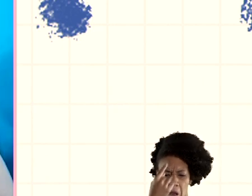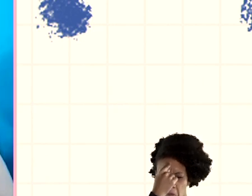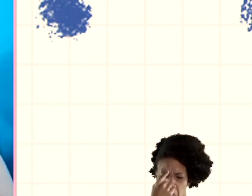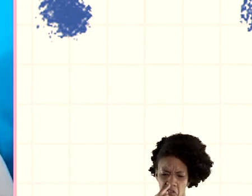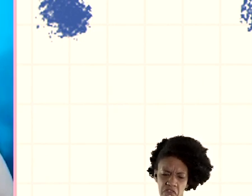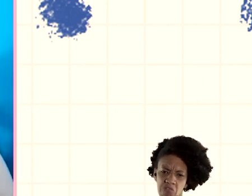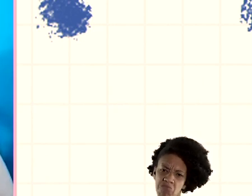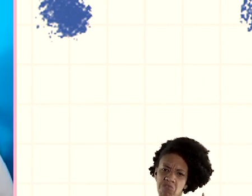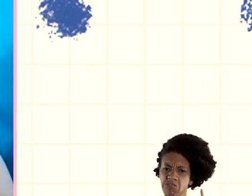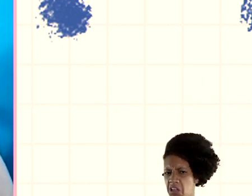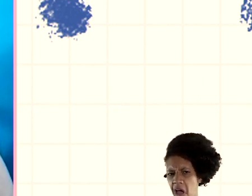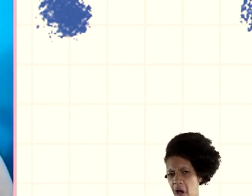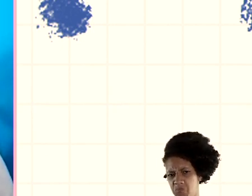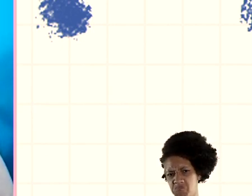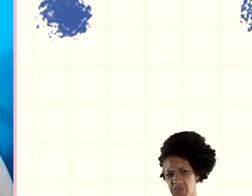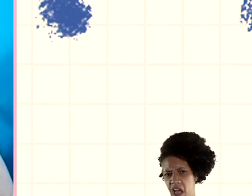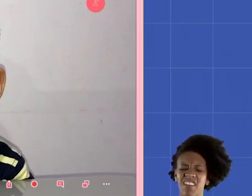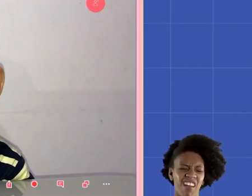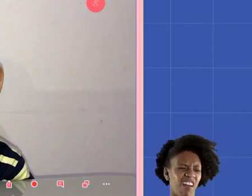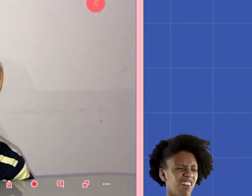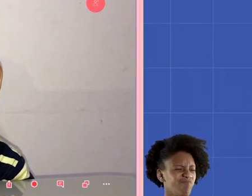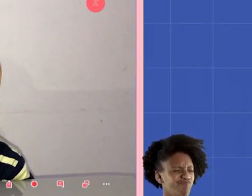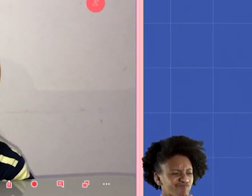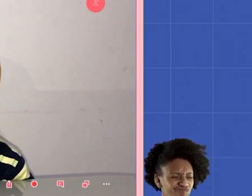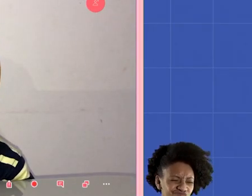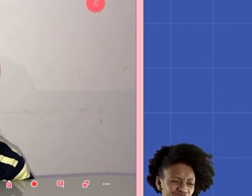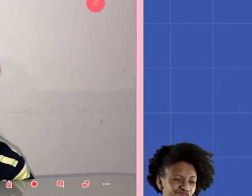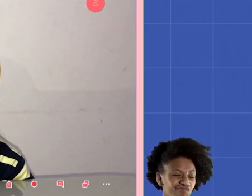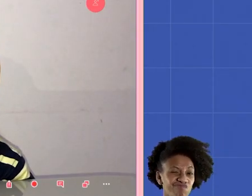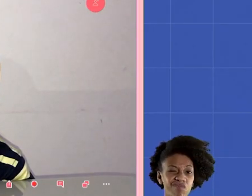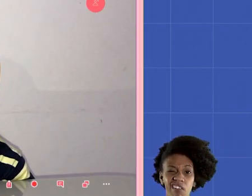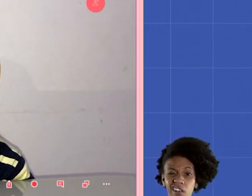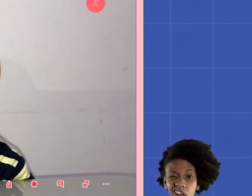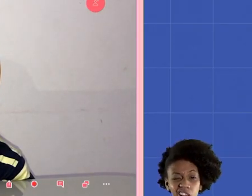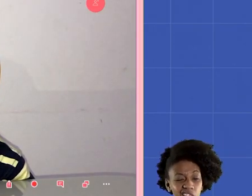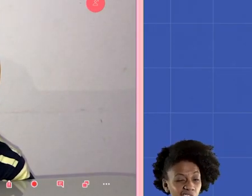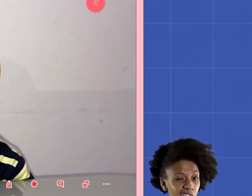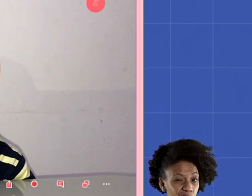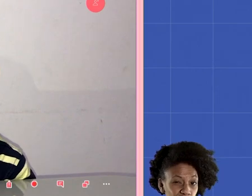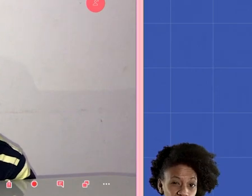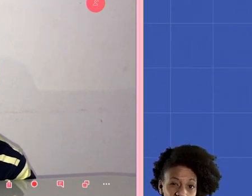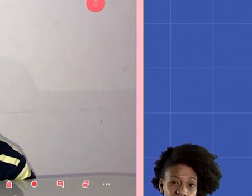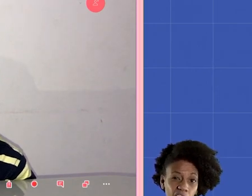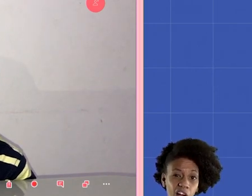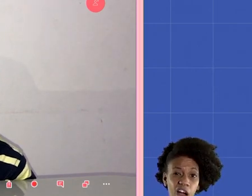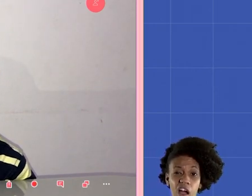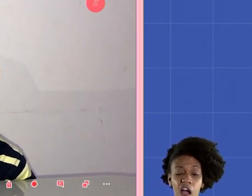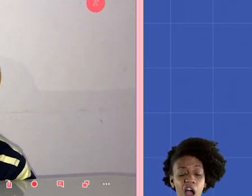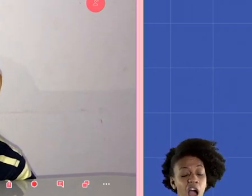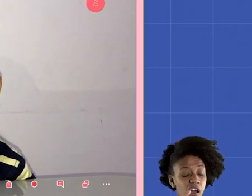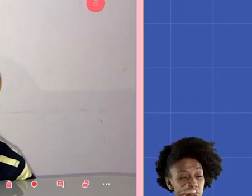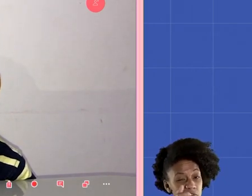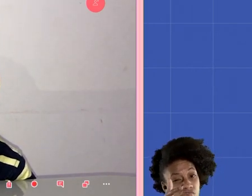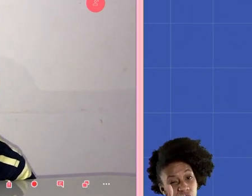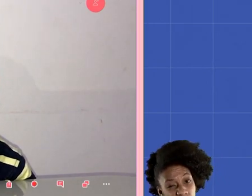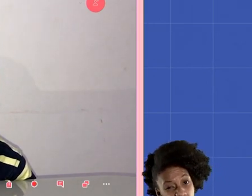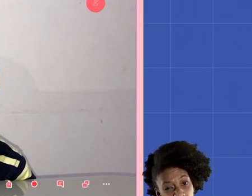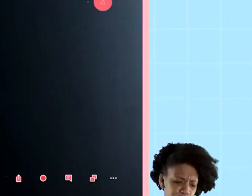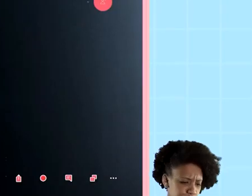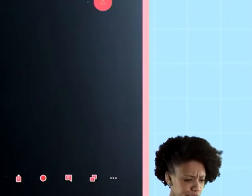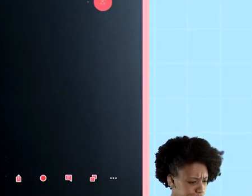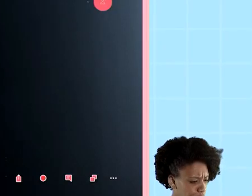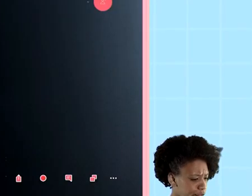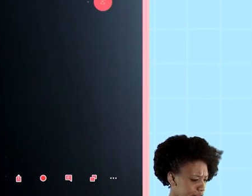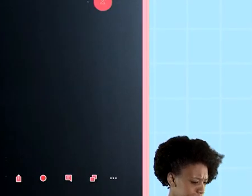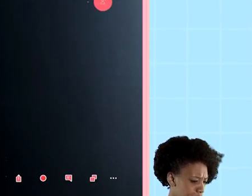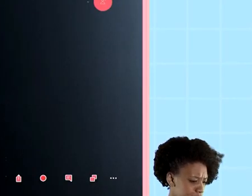que se preocupar com a sua imagem social, né? Muito ruim, ninguém podia jogar nada, não podia assistir